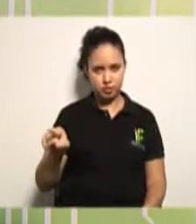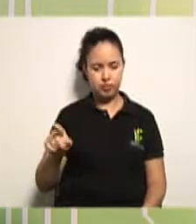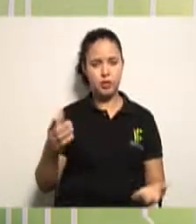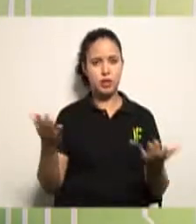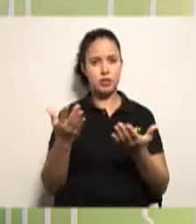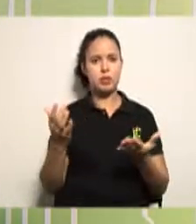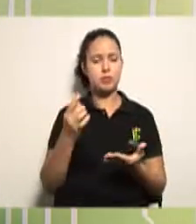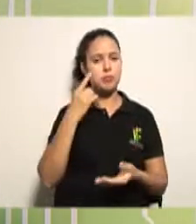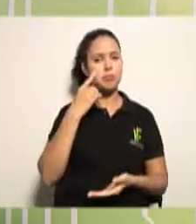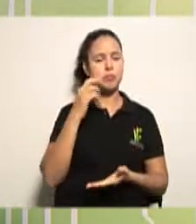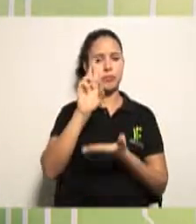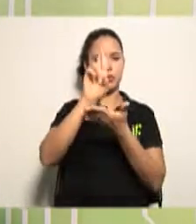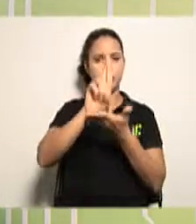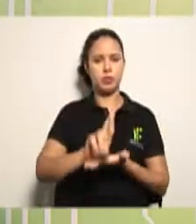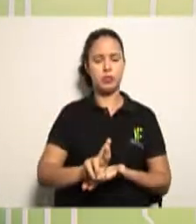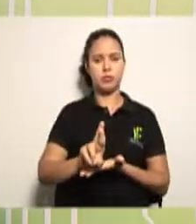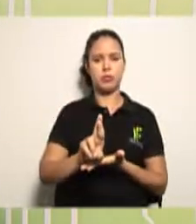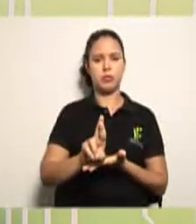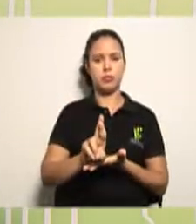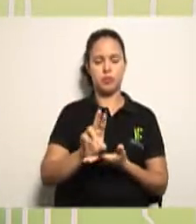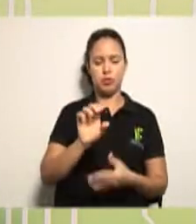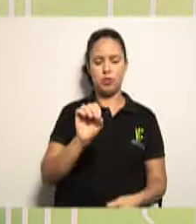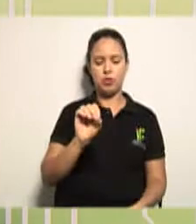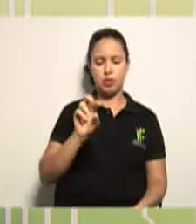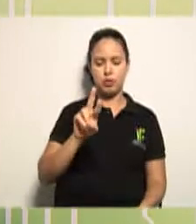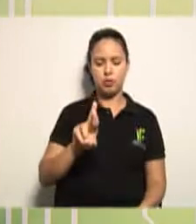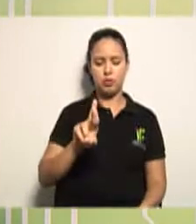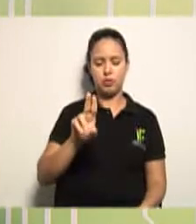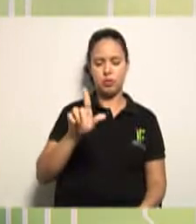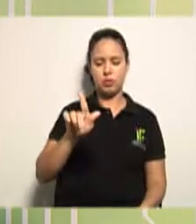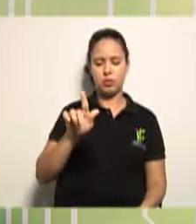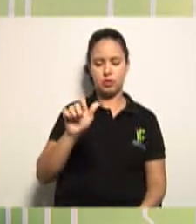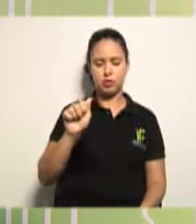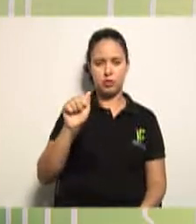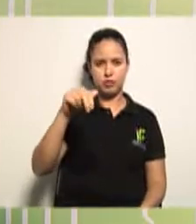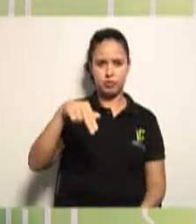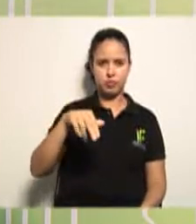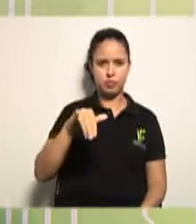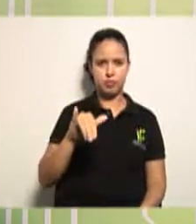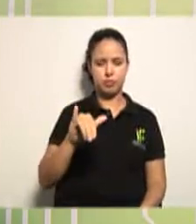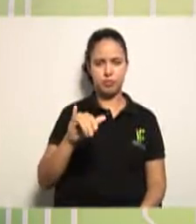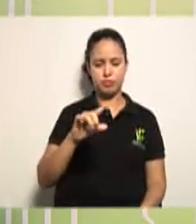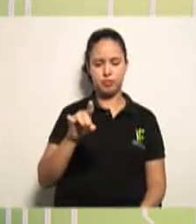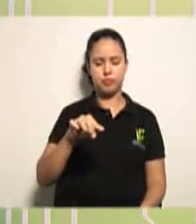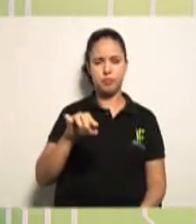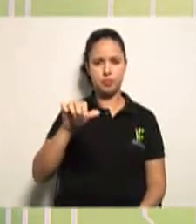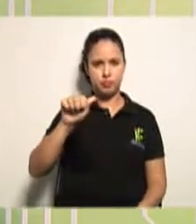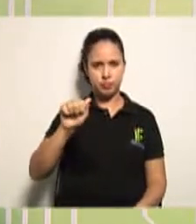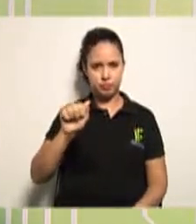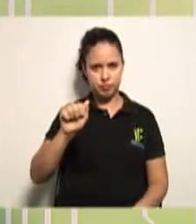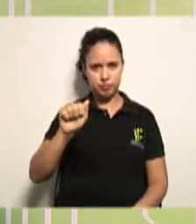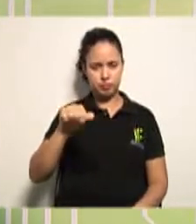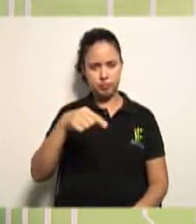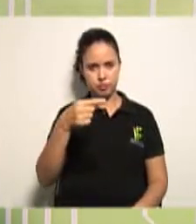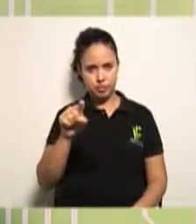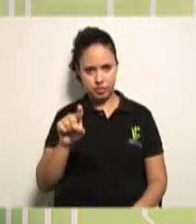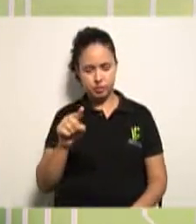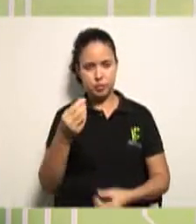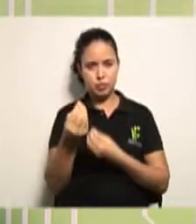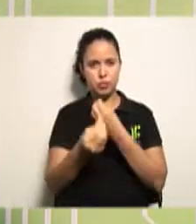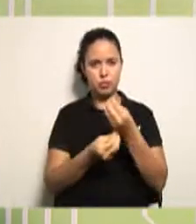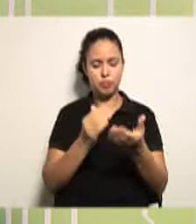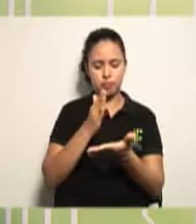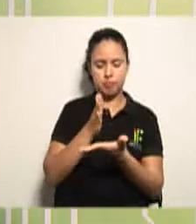recursos organizacionais. Nós vamos ver quais são os recursos que fazem parte, como eles estão divididos e